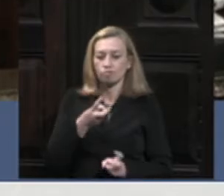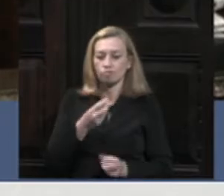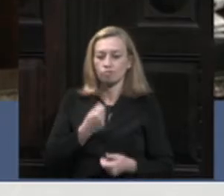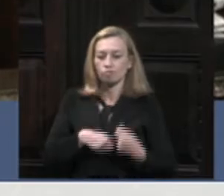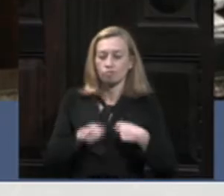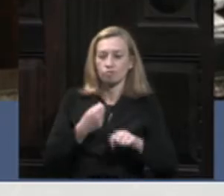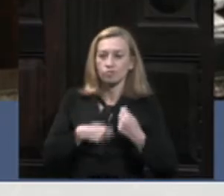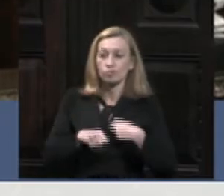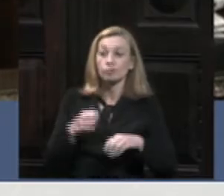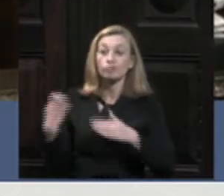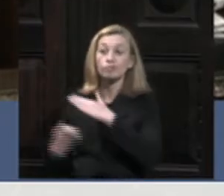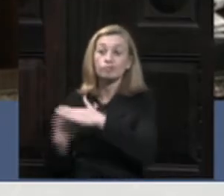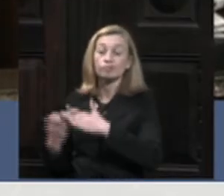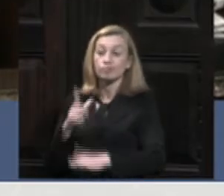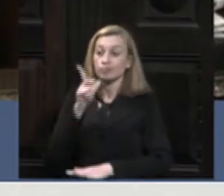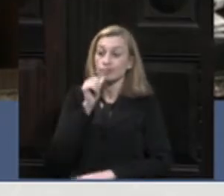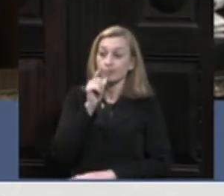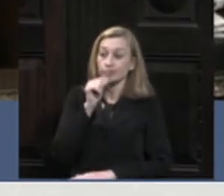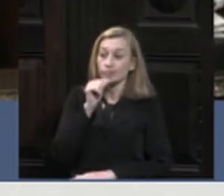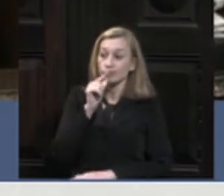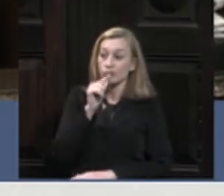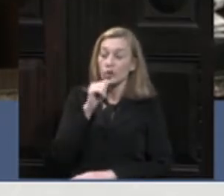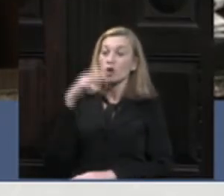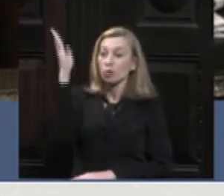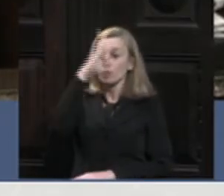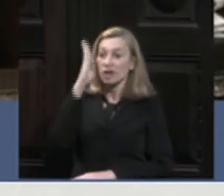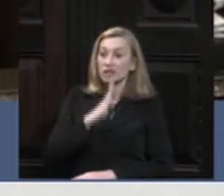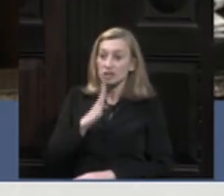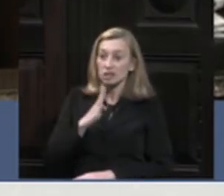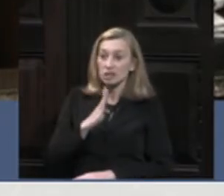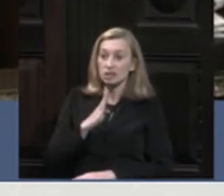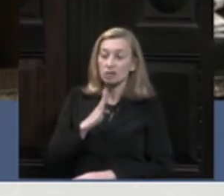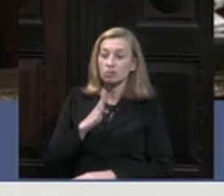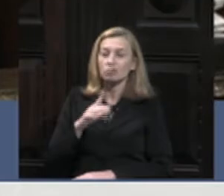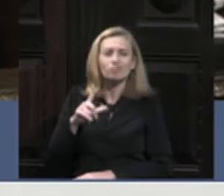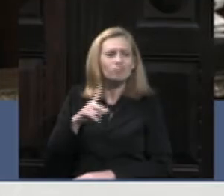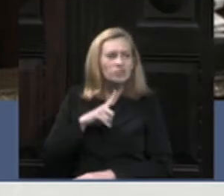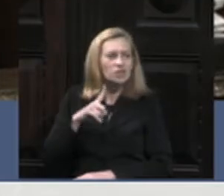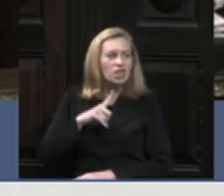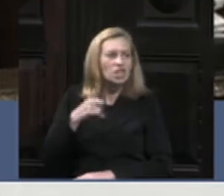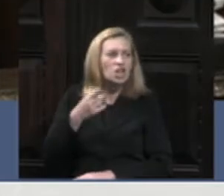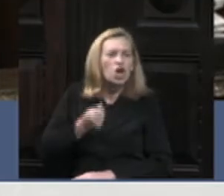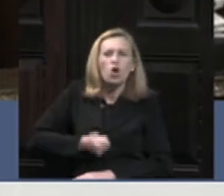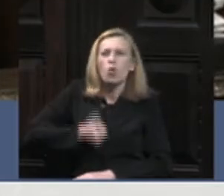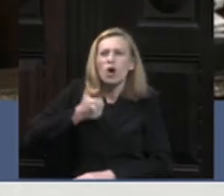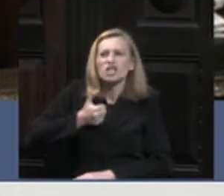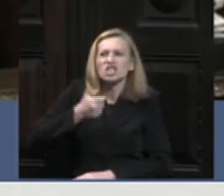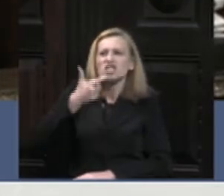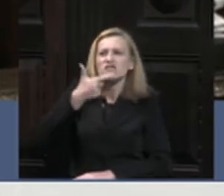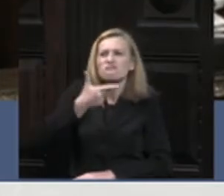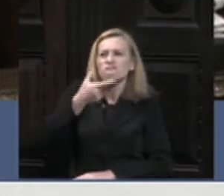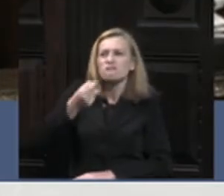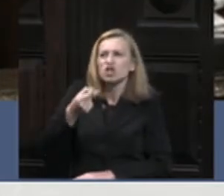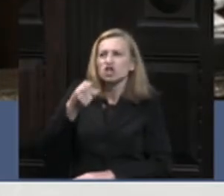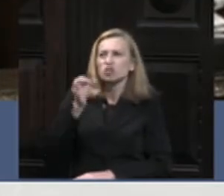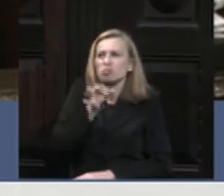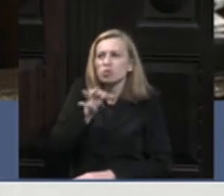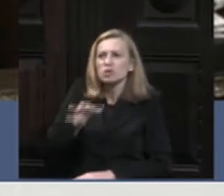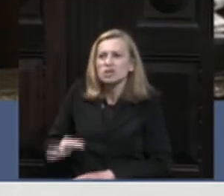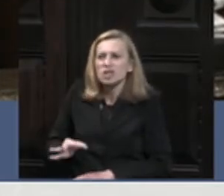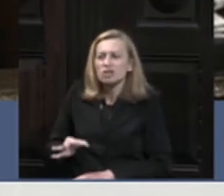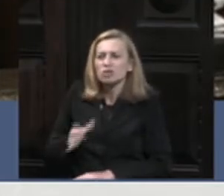O Brasil detém quase 20% de toda a água